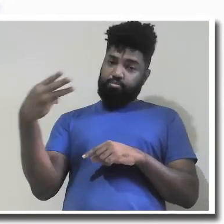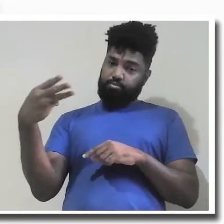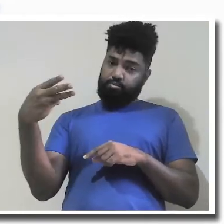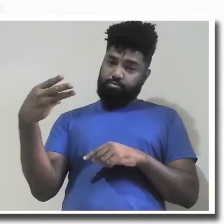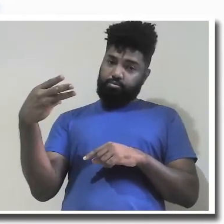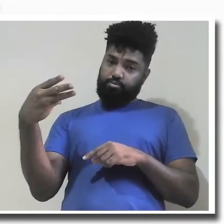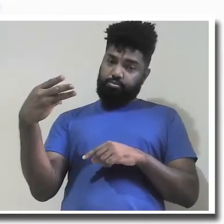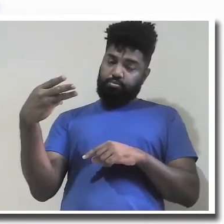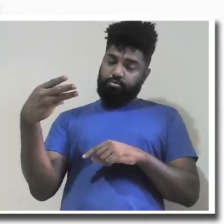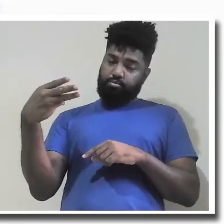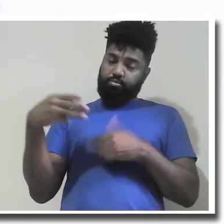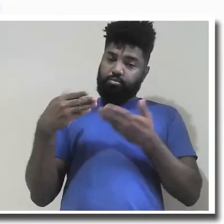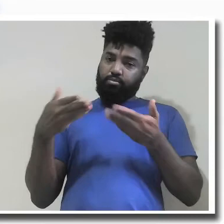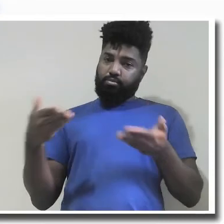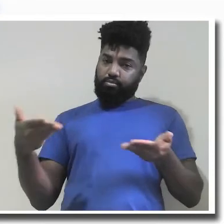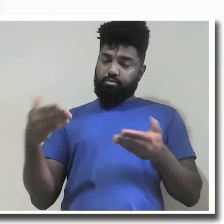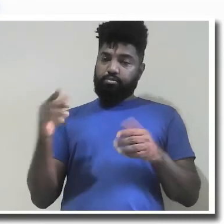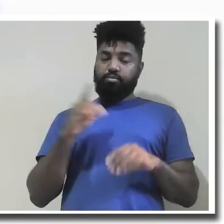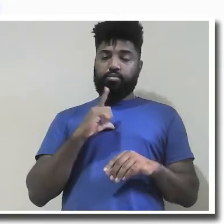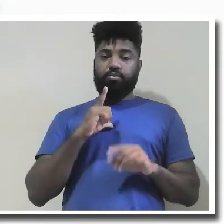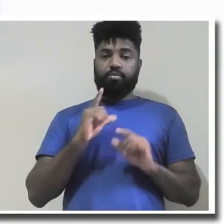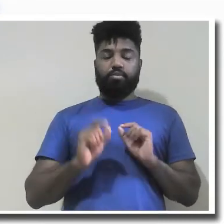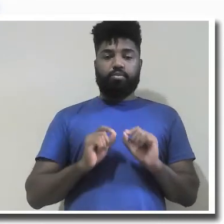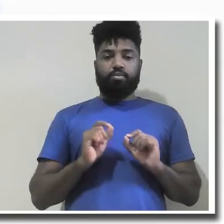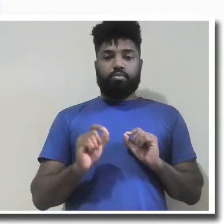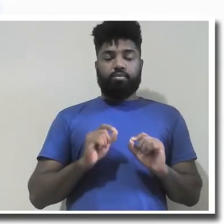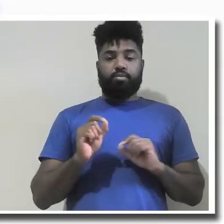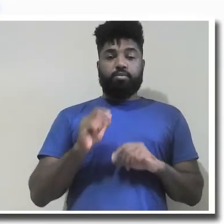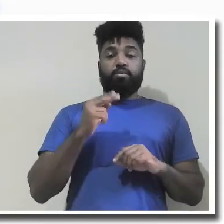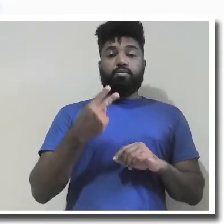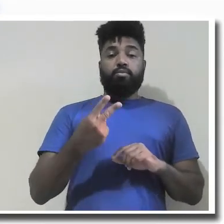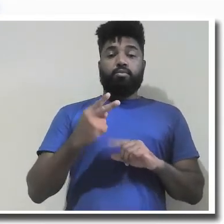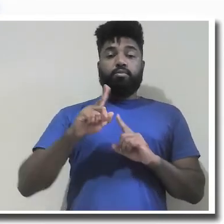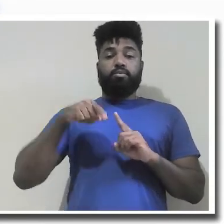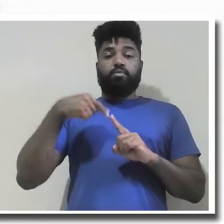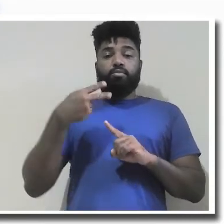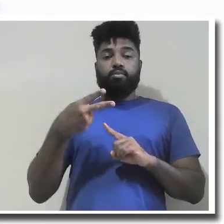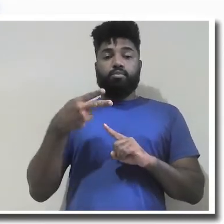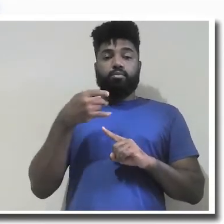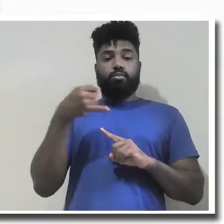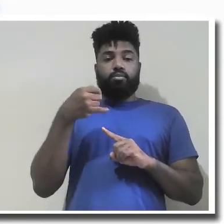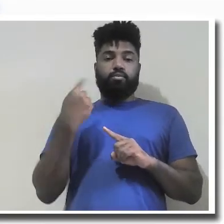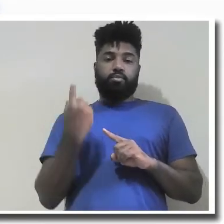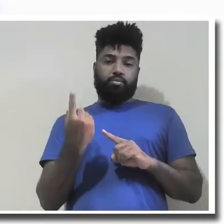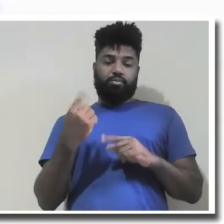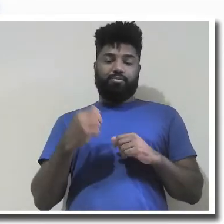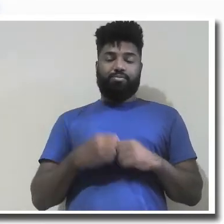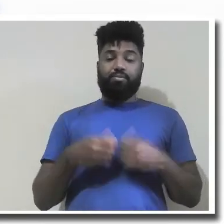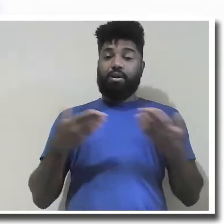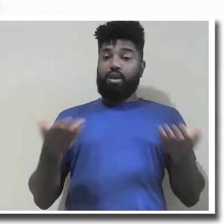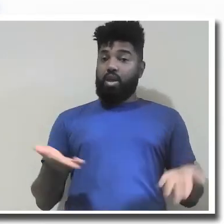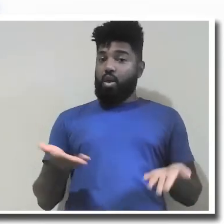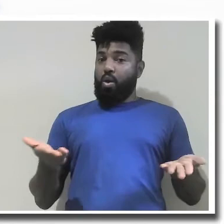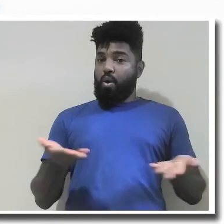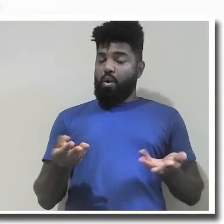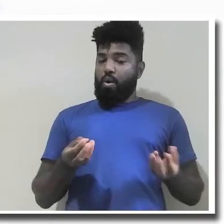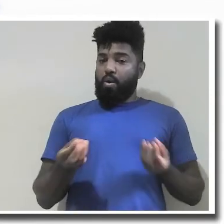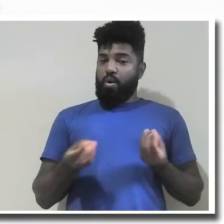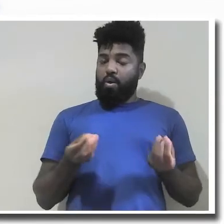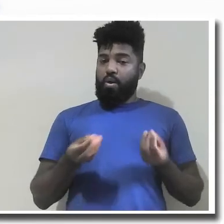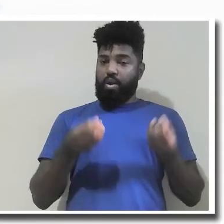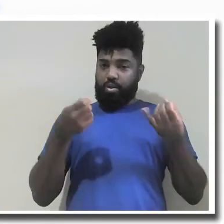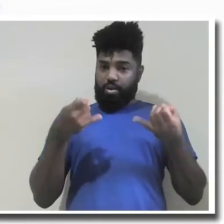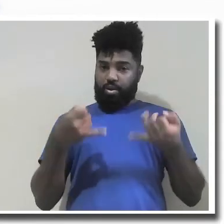3. Então aqui ficaria 2 elevado a menos 1. Agora,